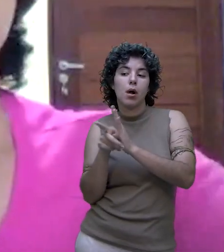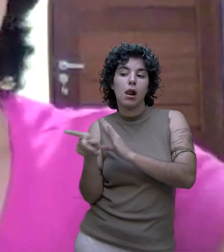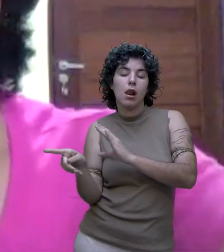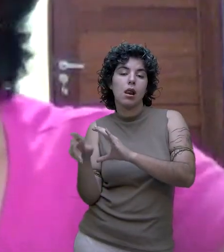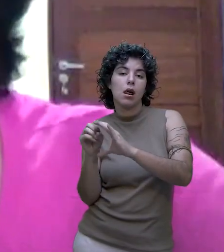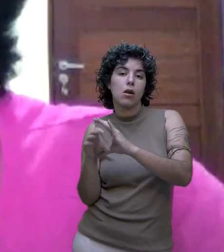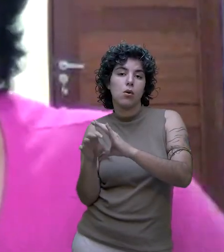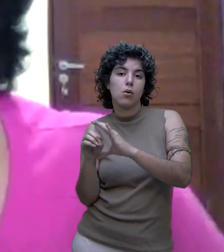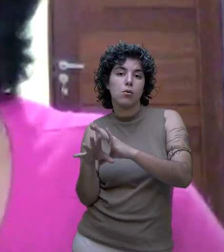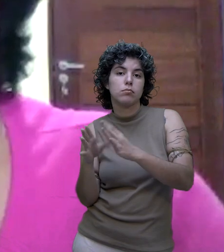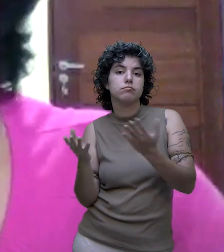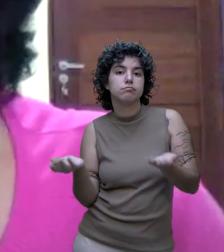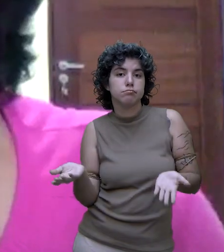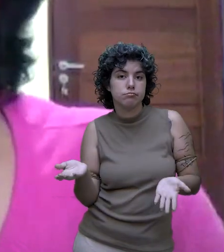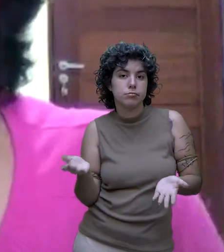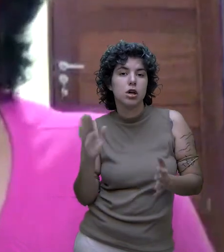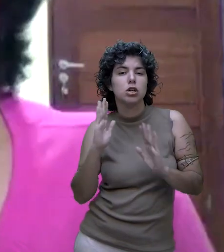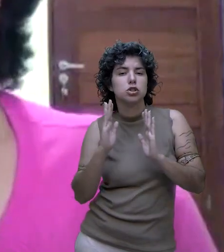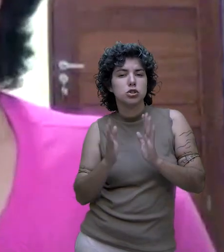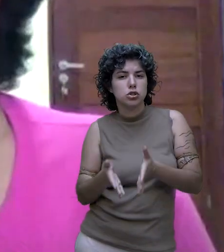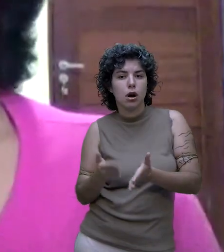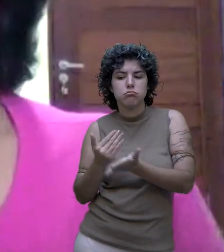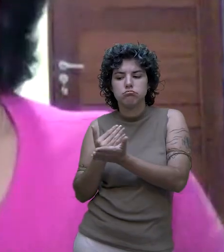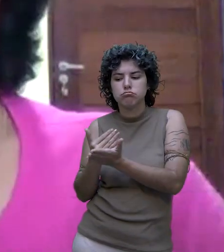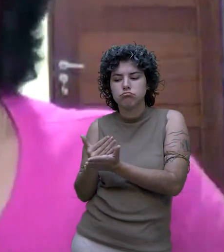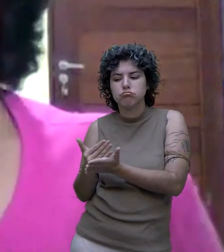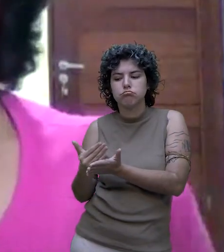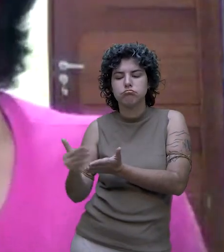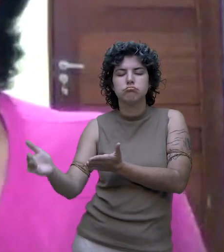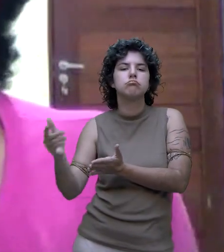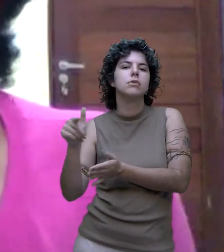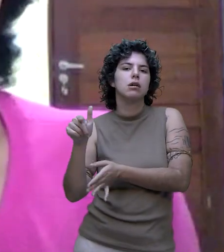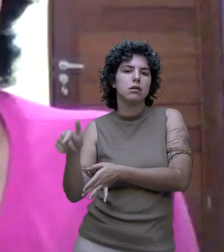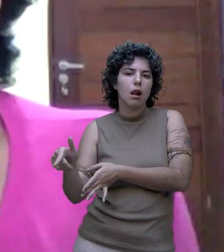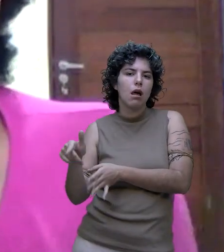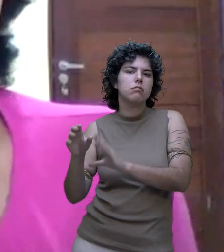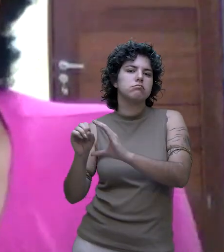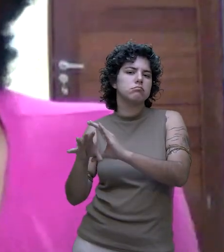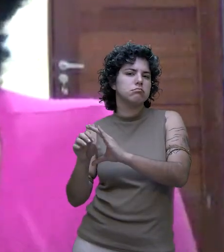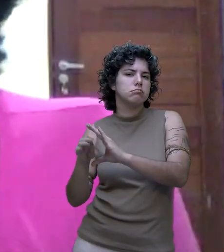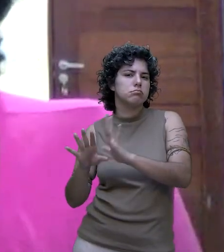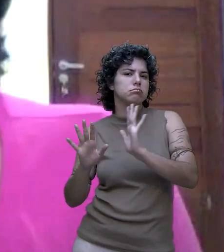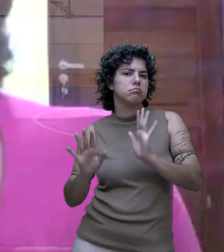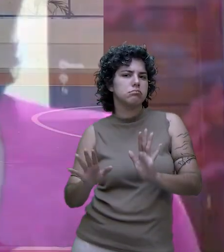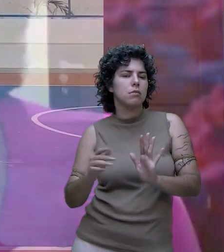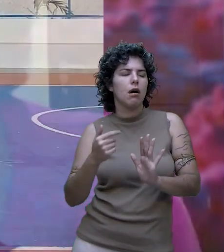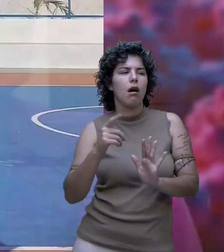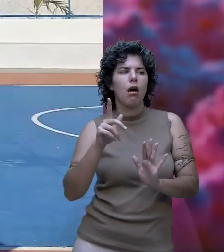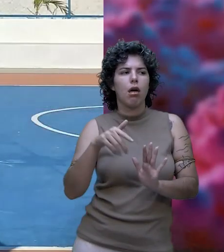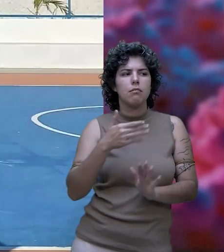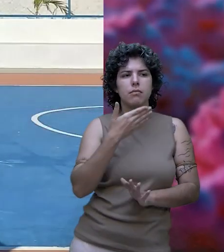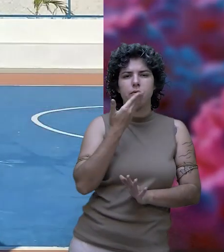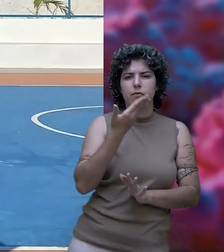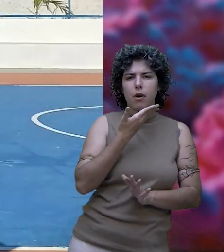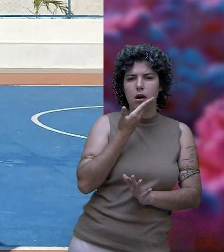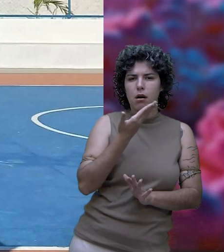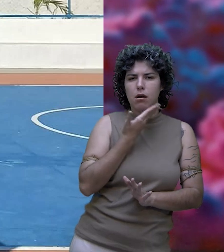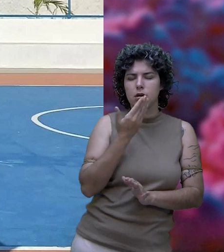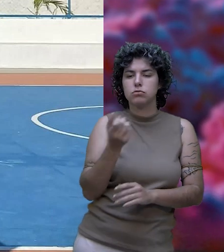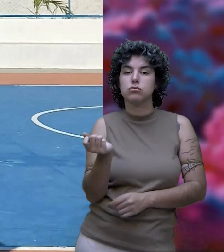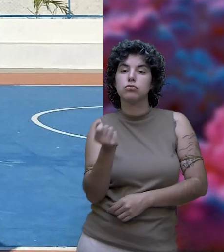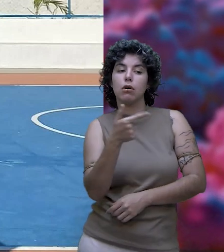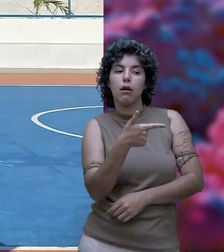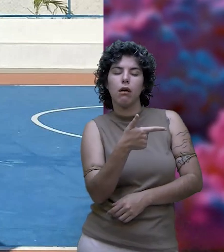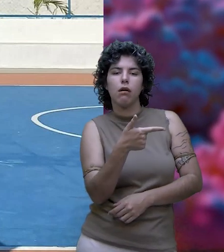que estavam já começando suas carreiras dentro da Globo. Para mim era mais fácil eu chegar a fazer um trabalho na Globo do que